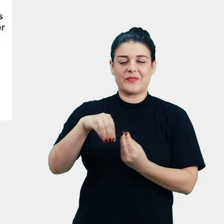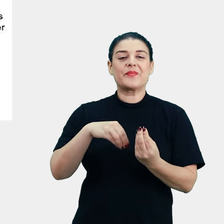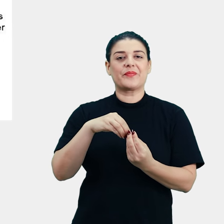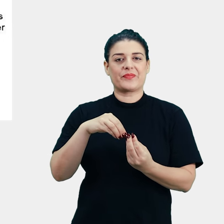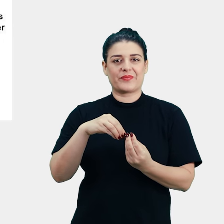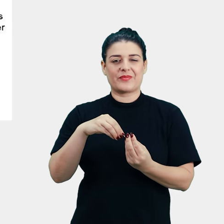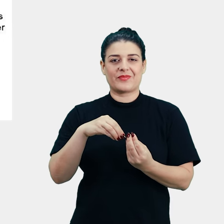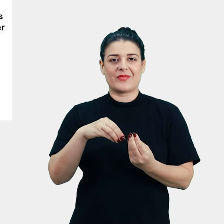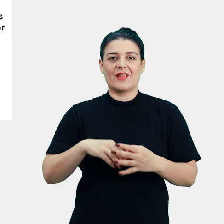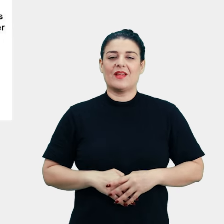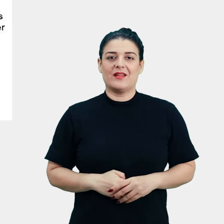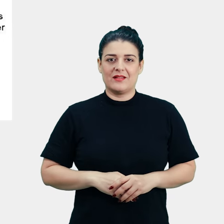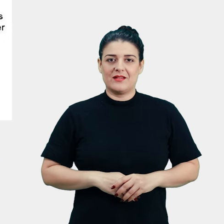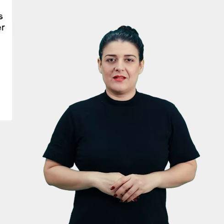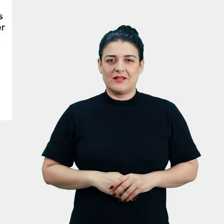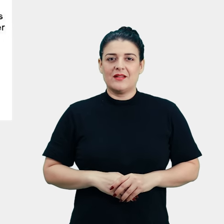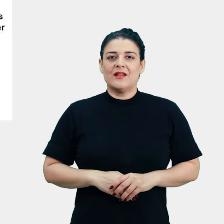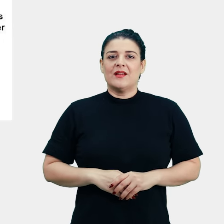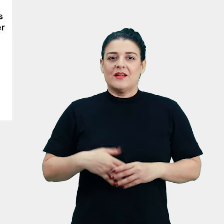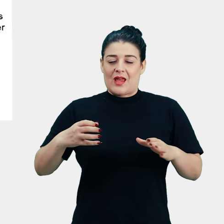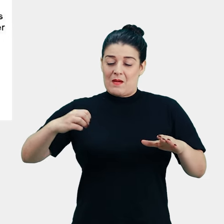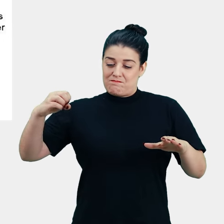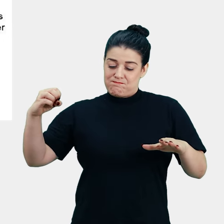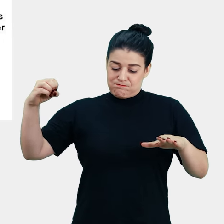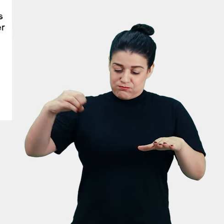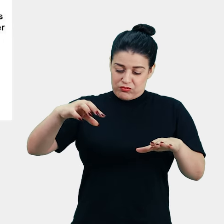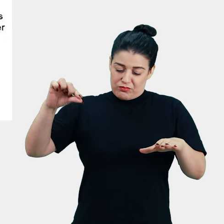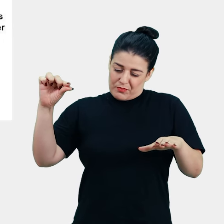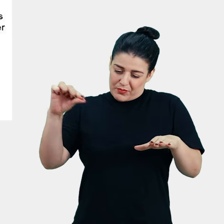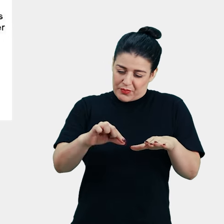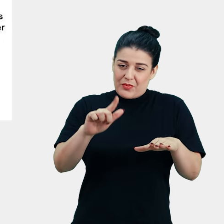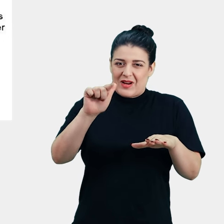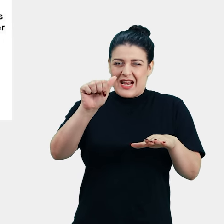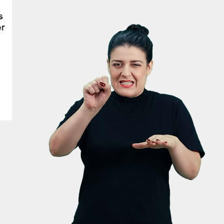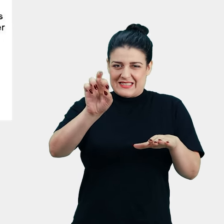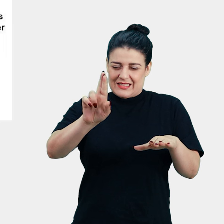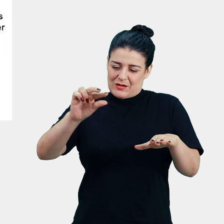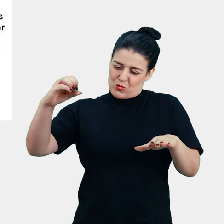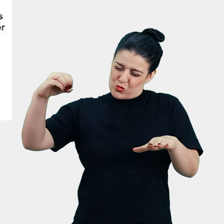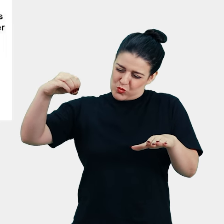E aí, vai ter, receber um feixe, né, de laser, tá?